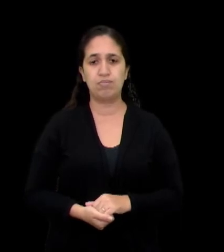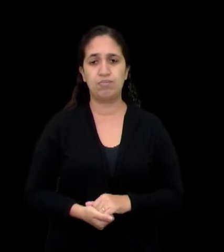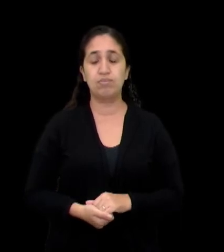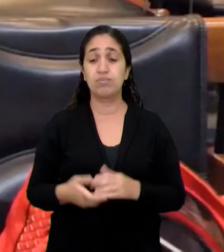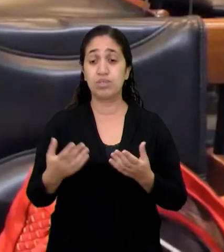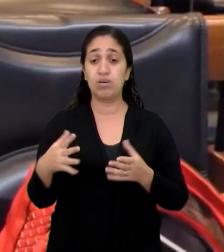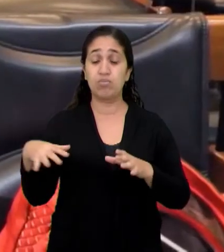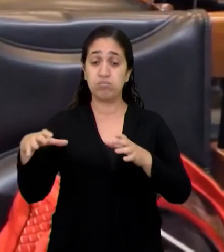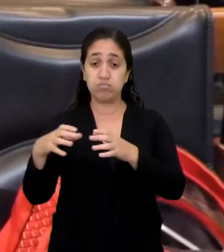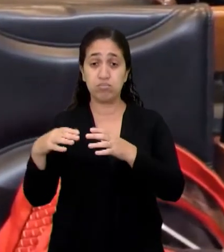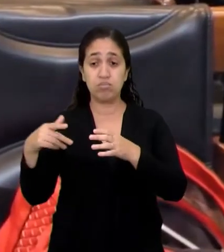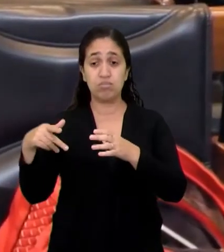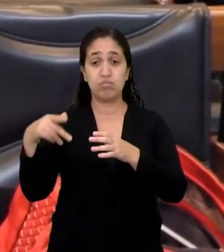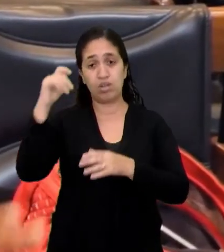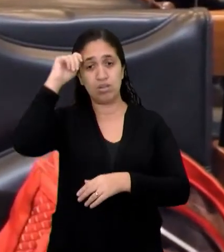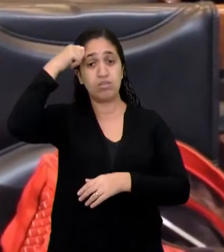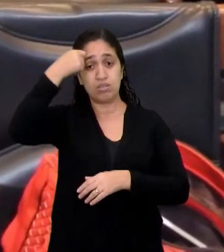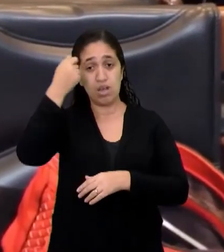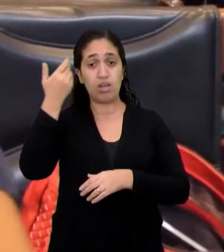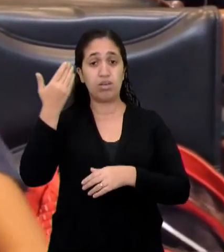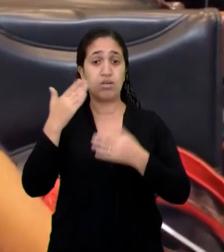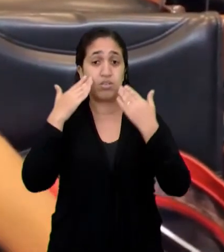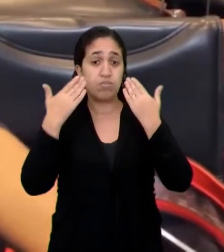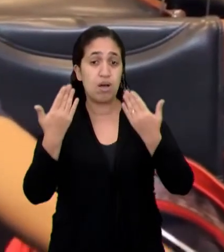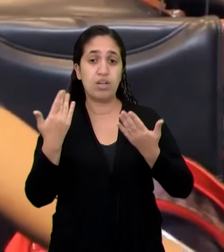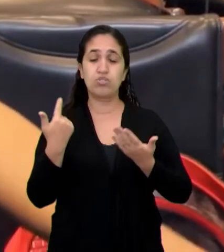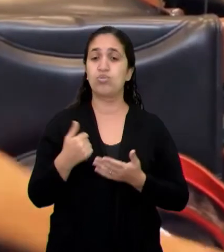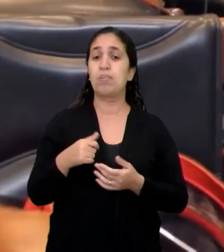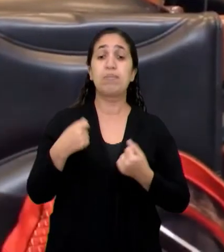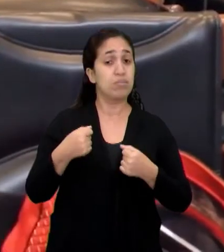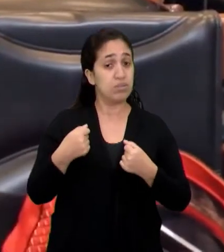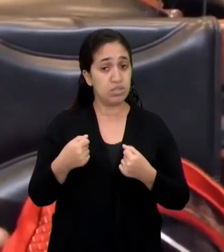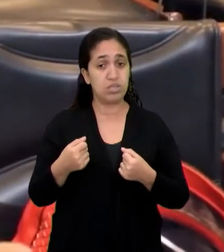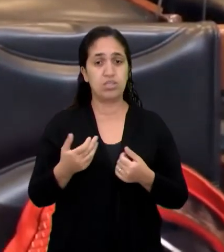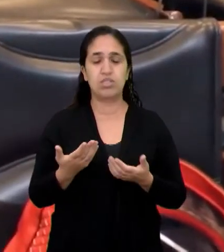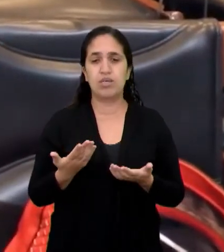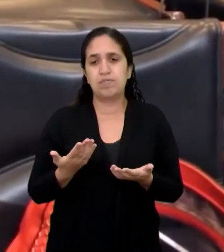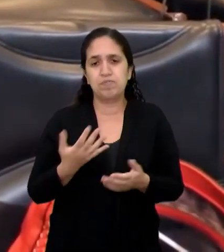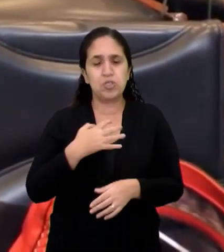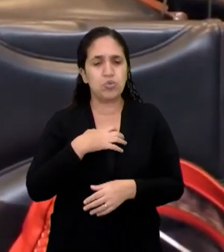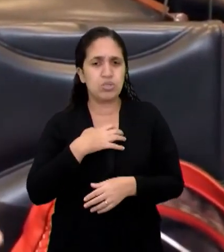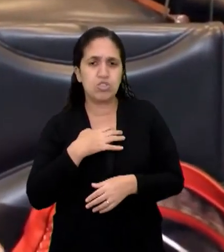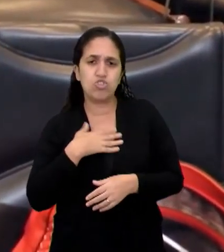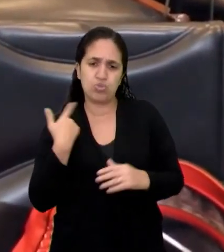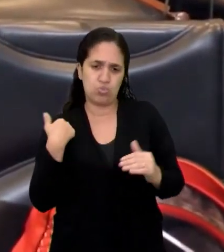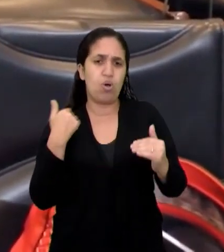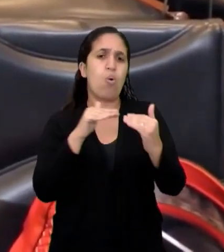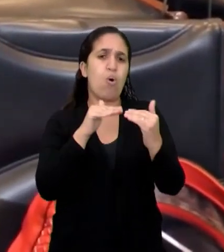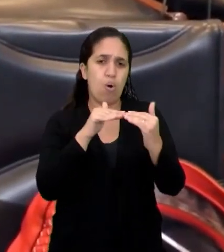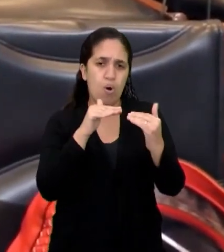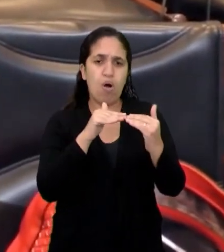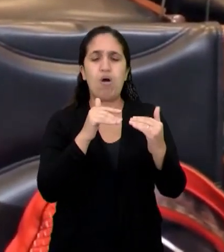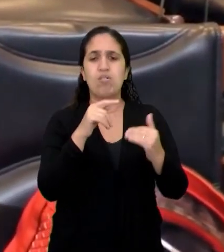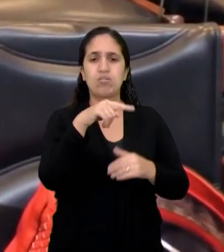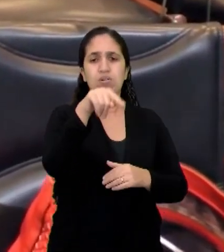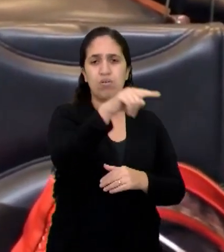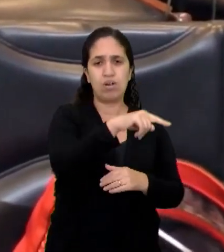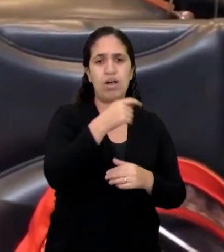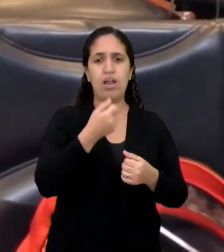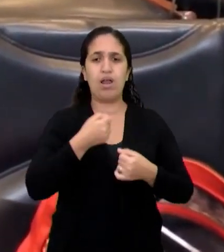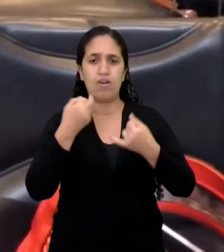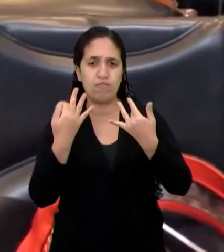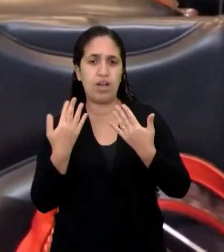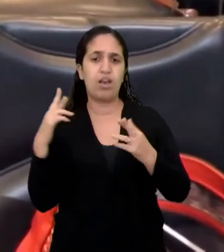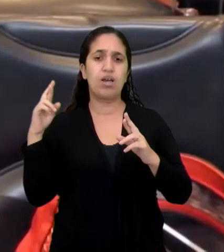ocupar espaços onde historicamente a gente não esteve. Acho que isso é inegável. Né? Nesse sentido, eu concordo muito com a Angela Davis quando ela fala sobre a